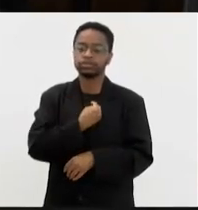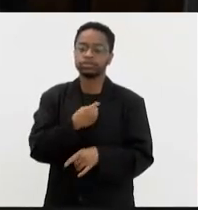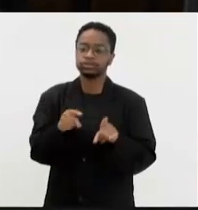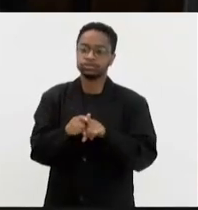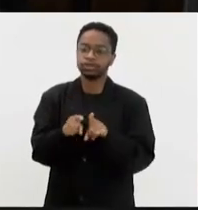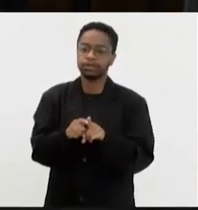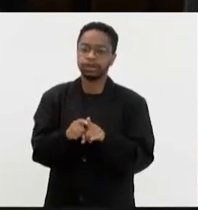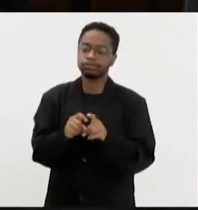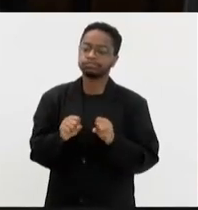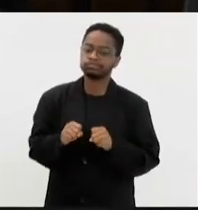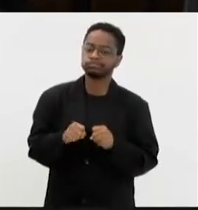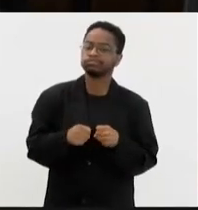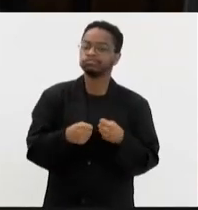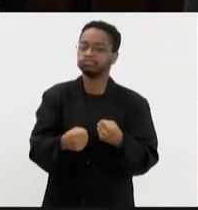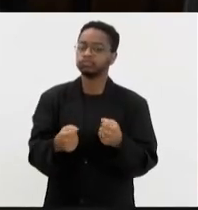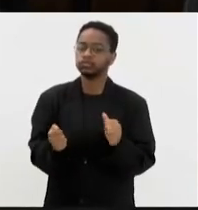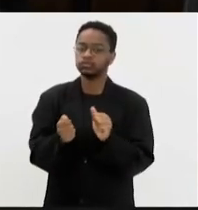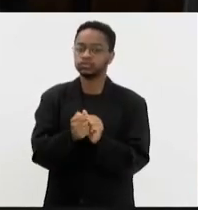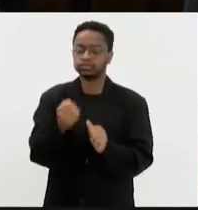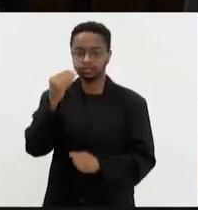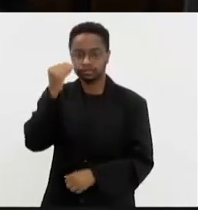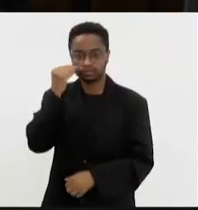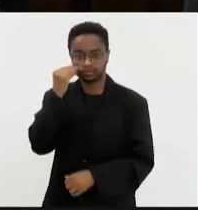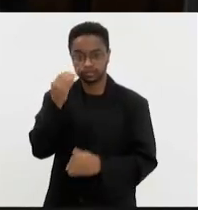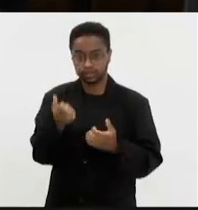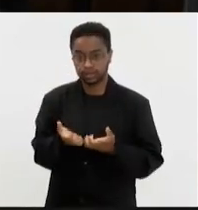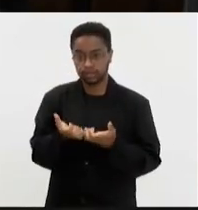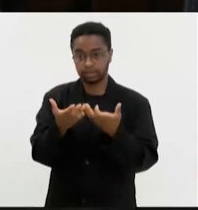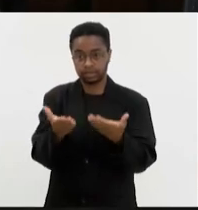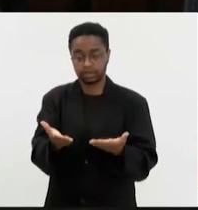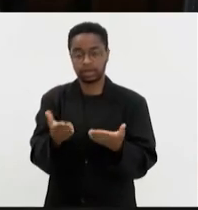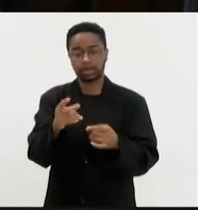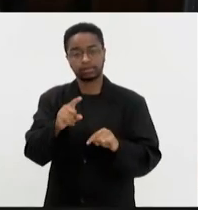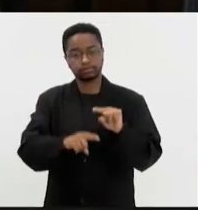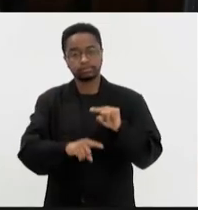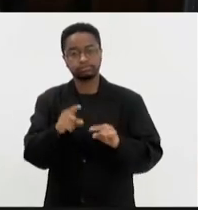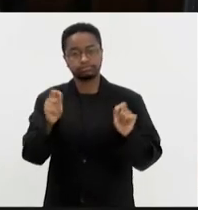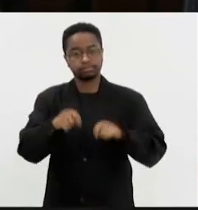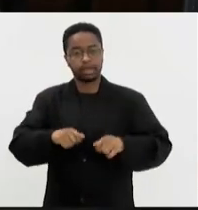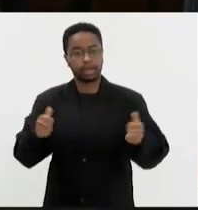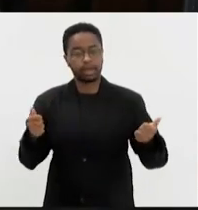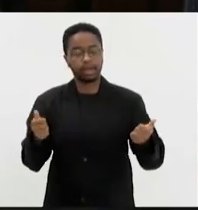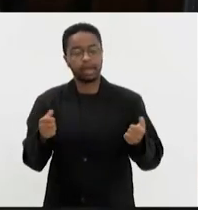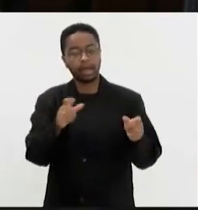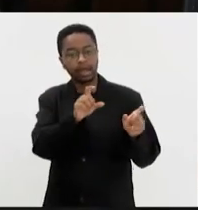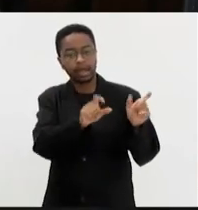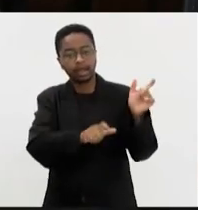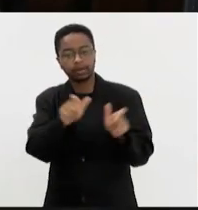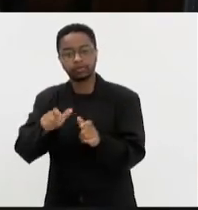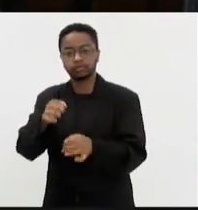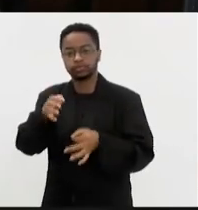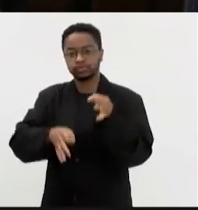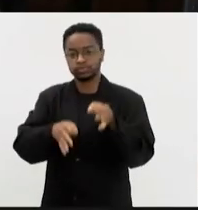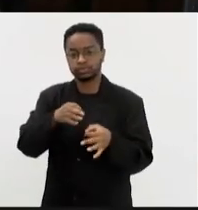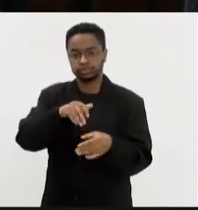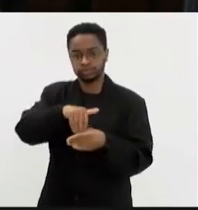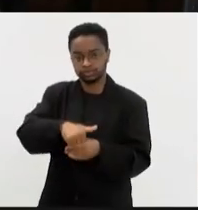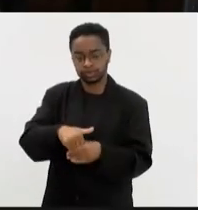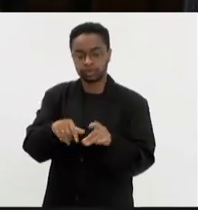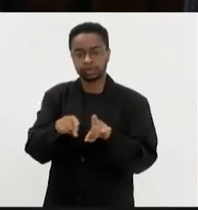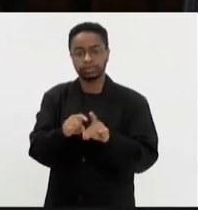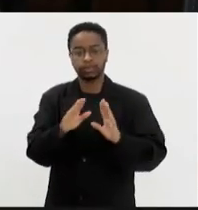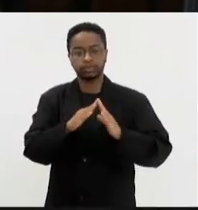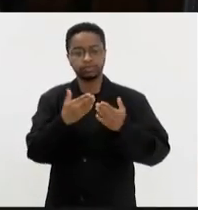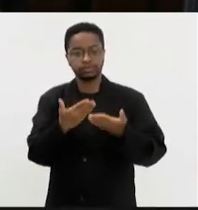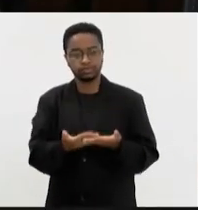engajados no sentido de fornecer ser elementos de capacitação para os juízes eleitorais para as